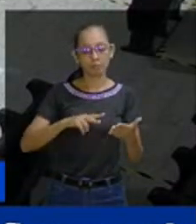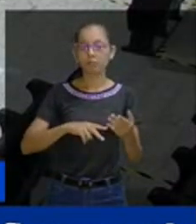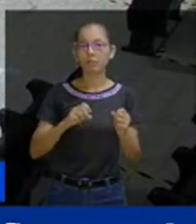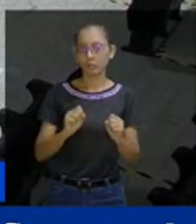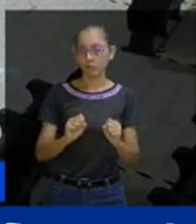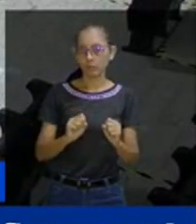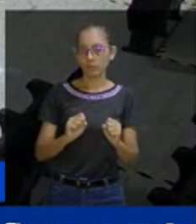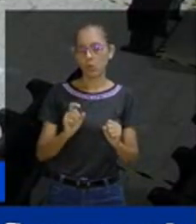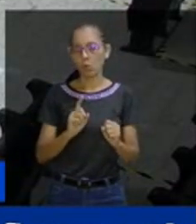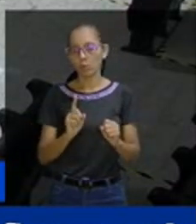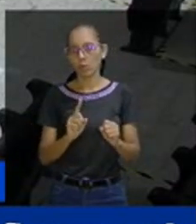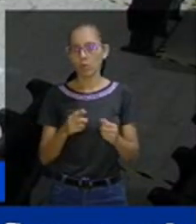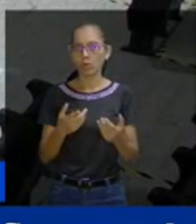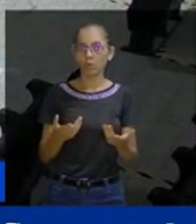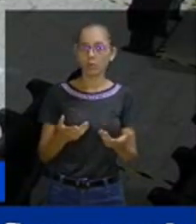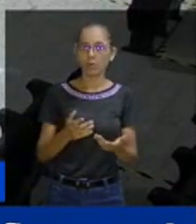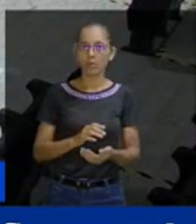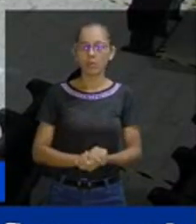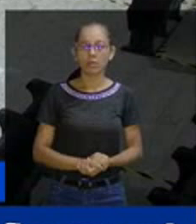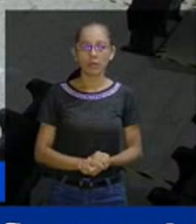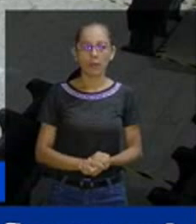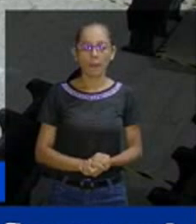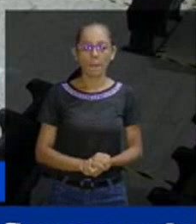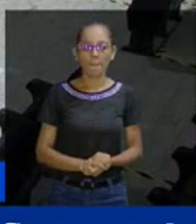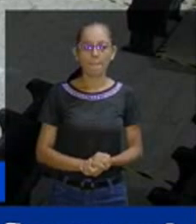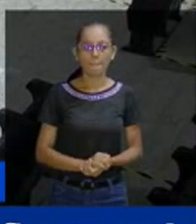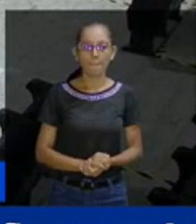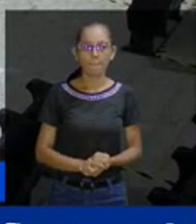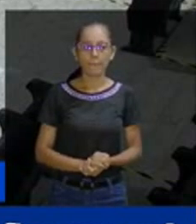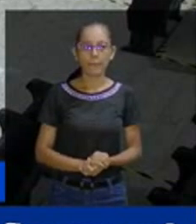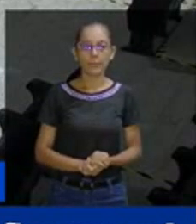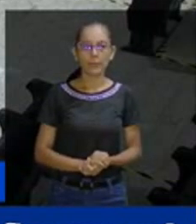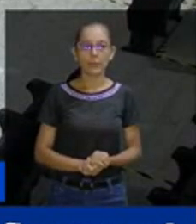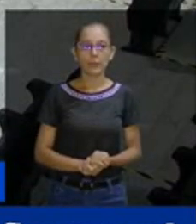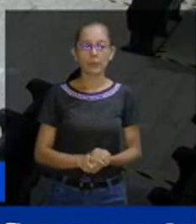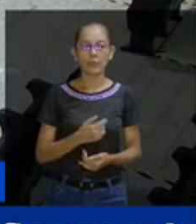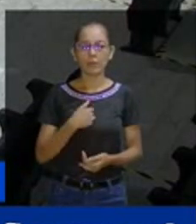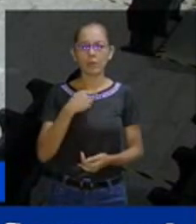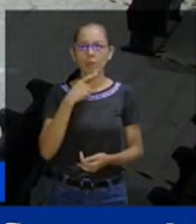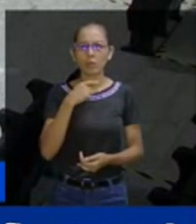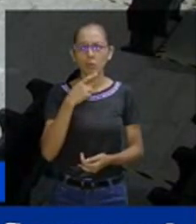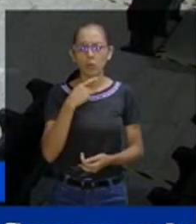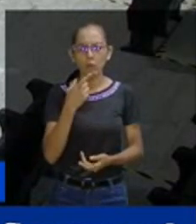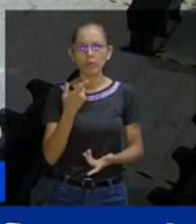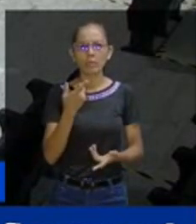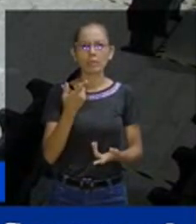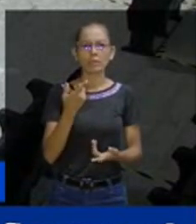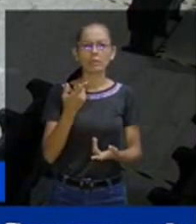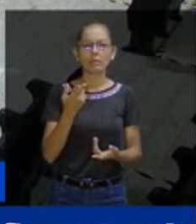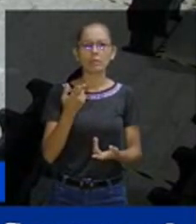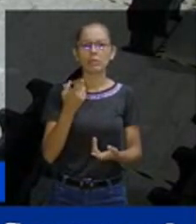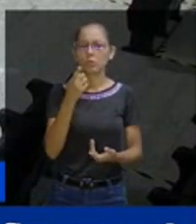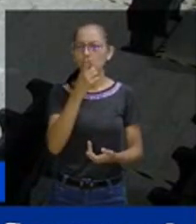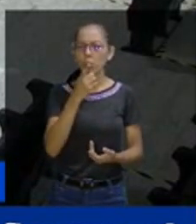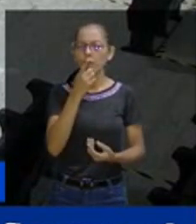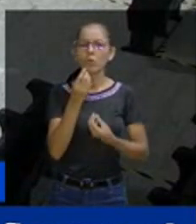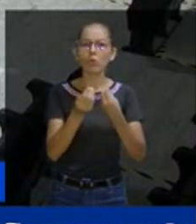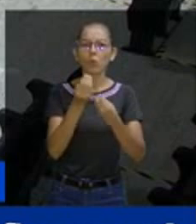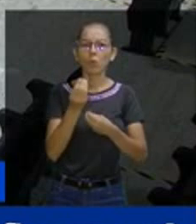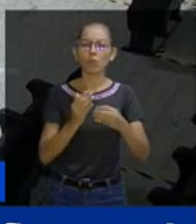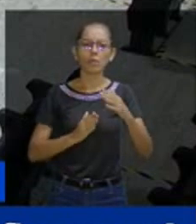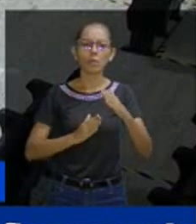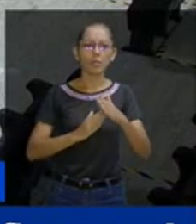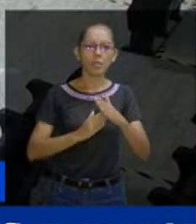essa sessão, se há limitação à apreciação de matéria. Eu preciso analisar com